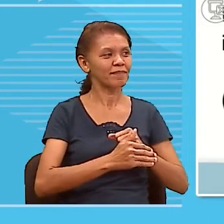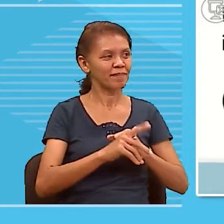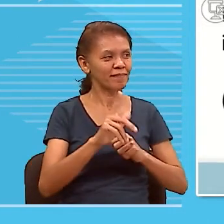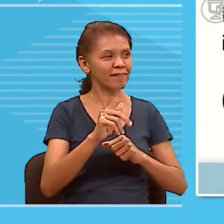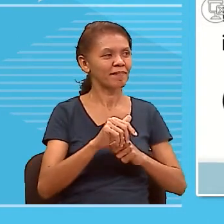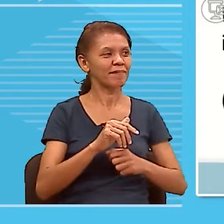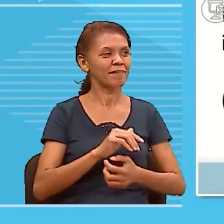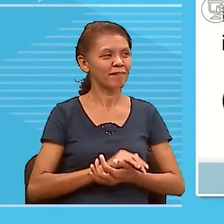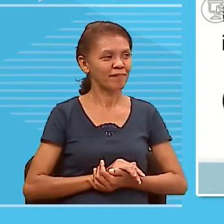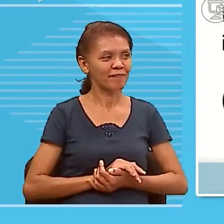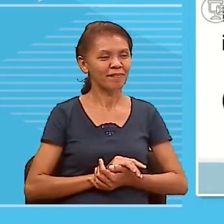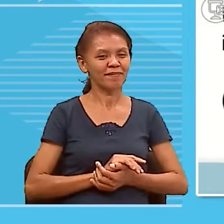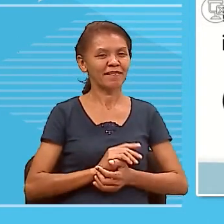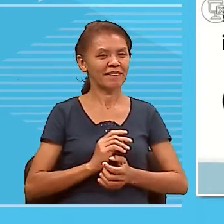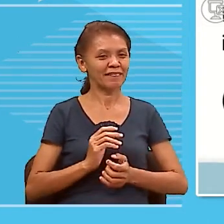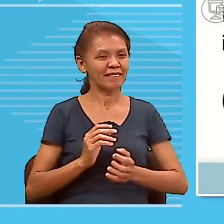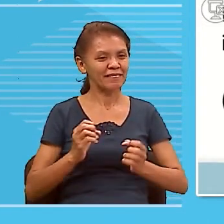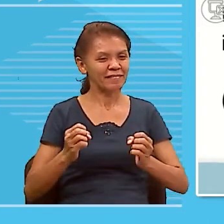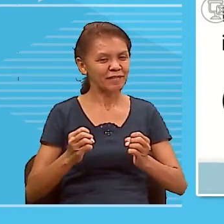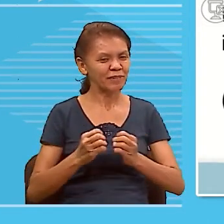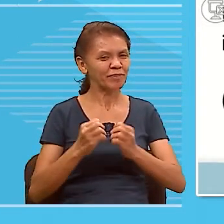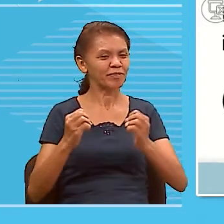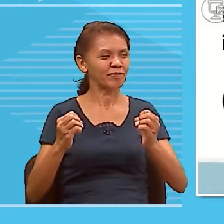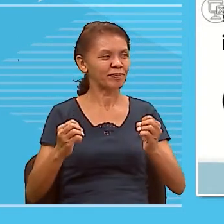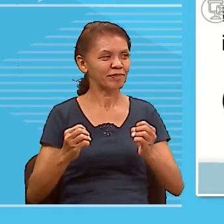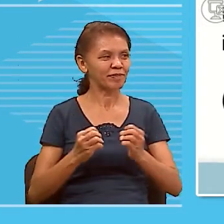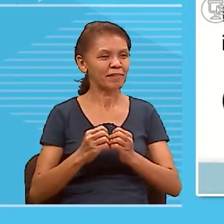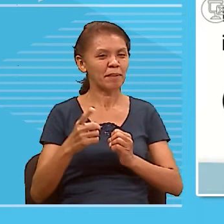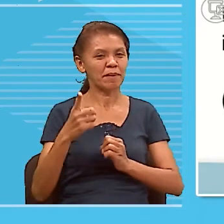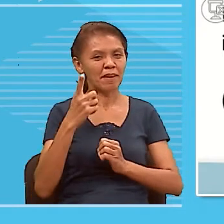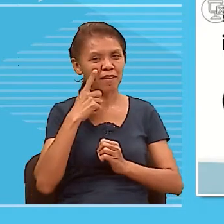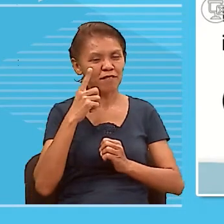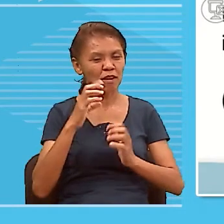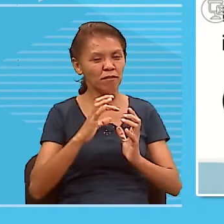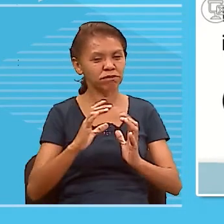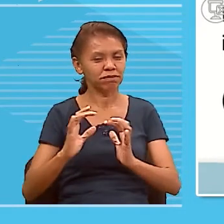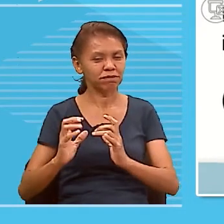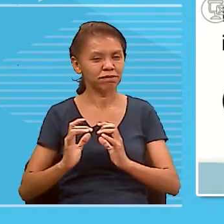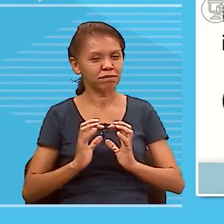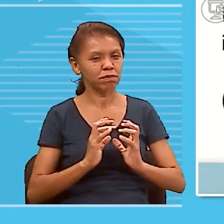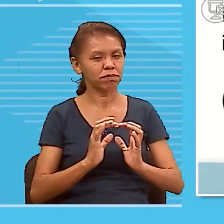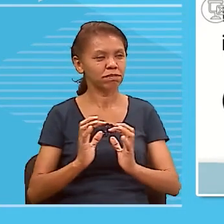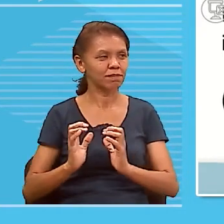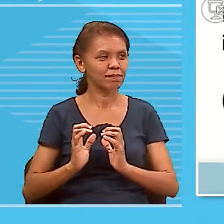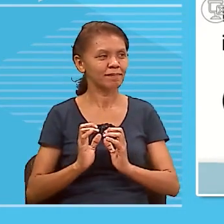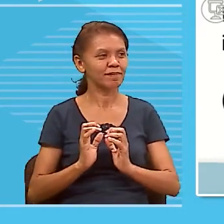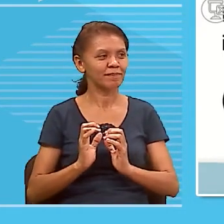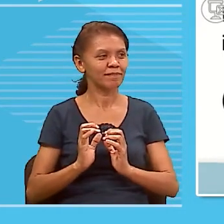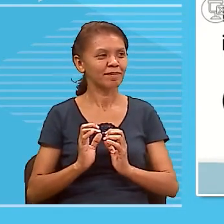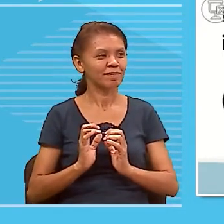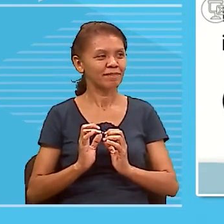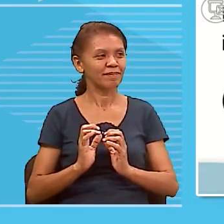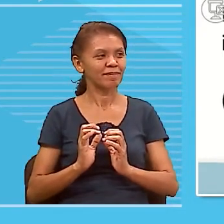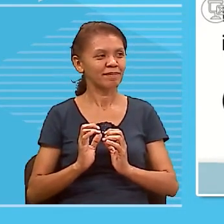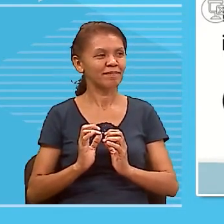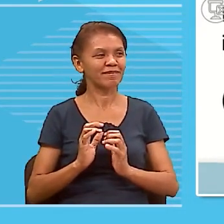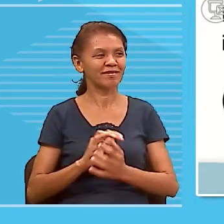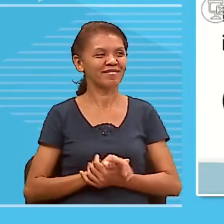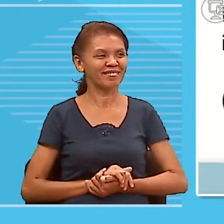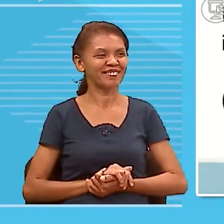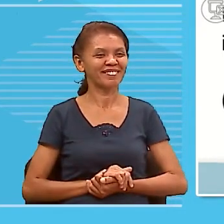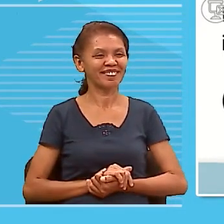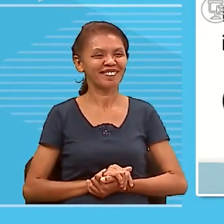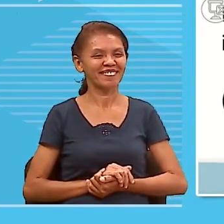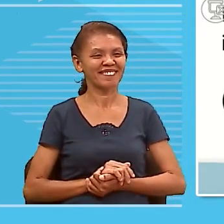ali né chegando para ver a confusão Aí eu disse o pau melado de alguma coisa que eu não vou dizer